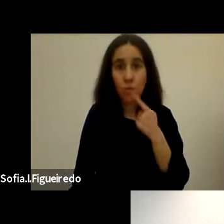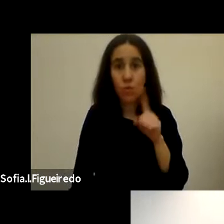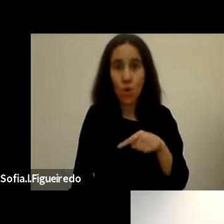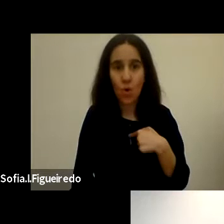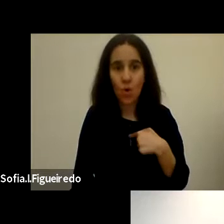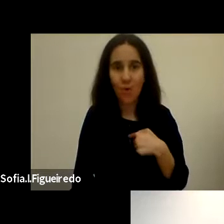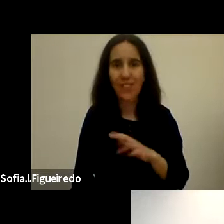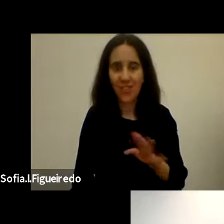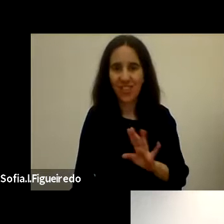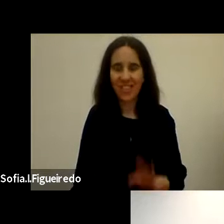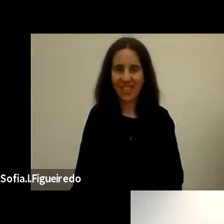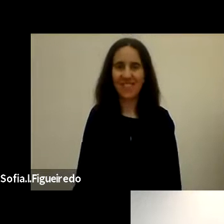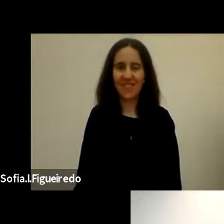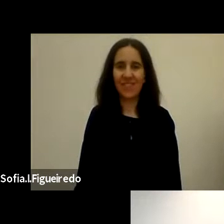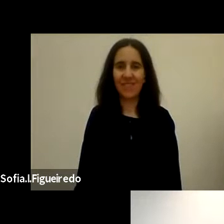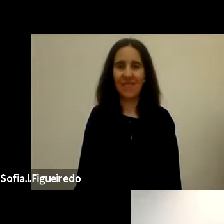Já.